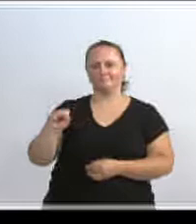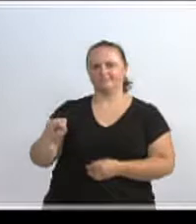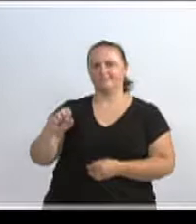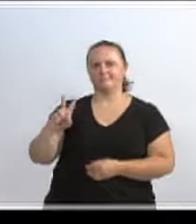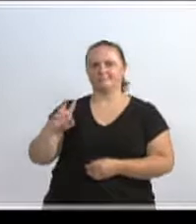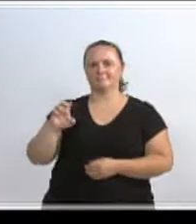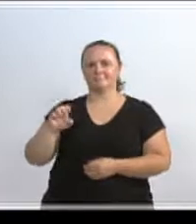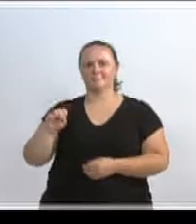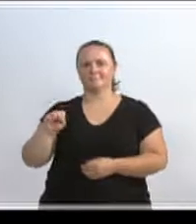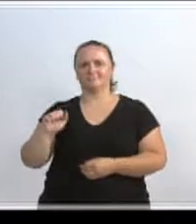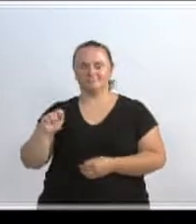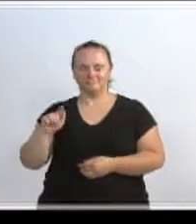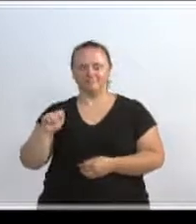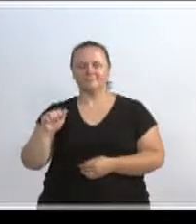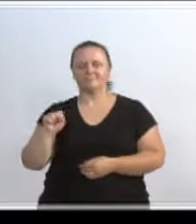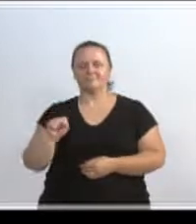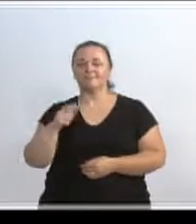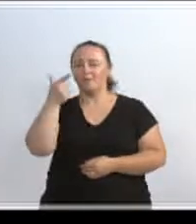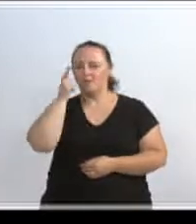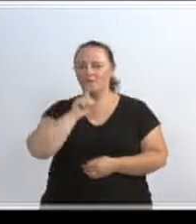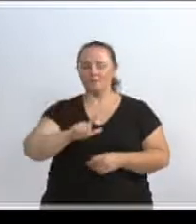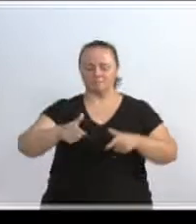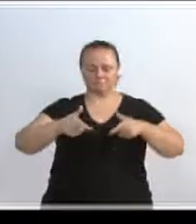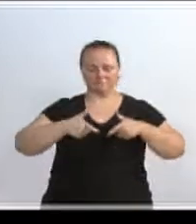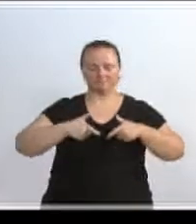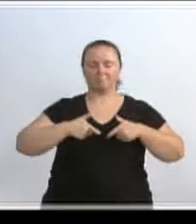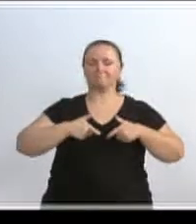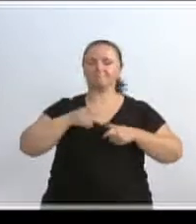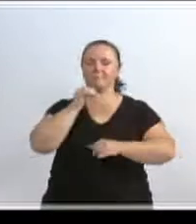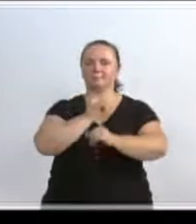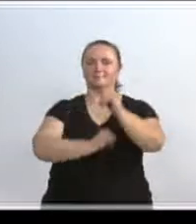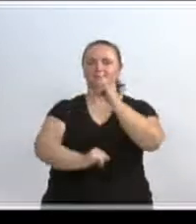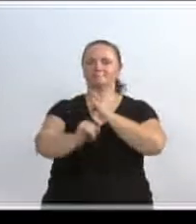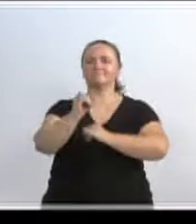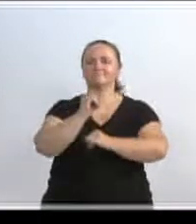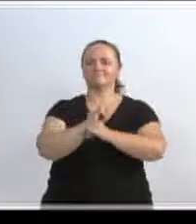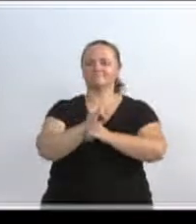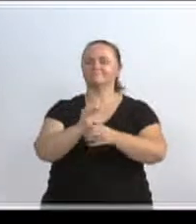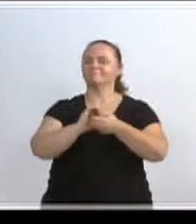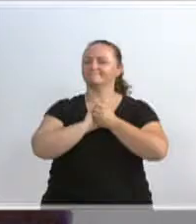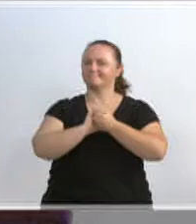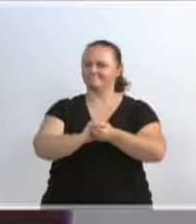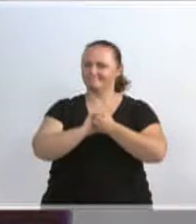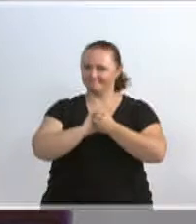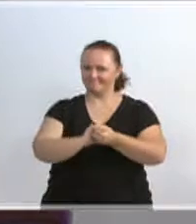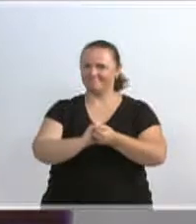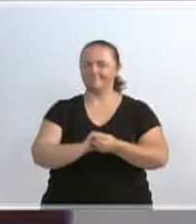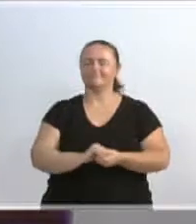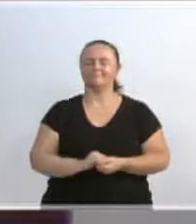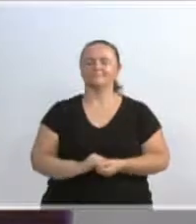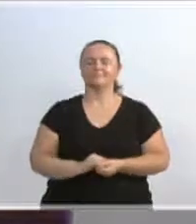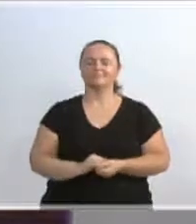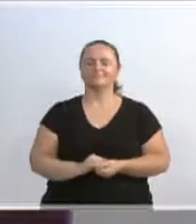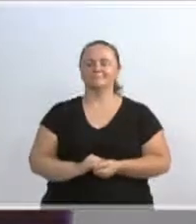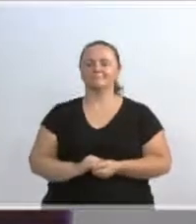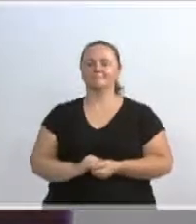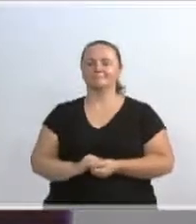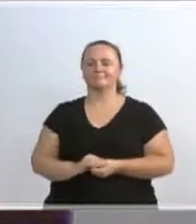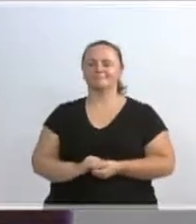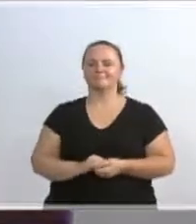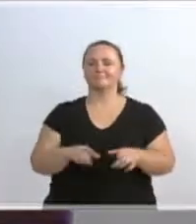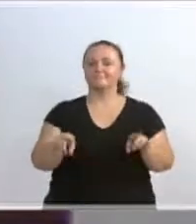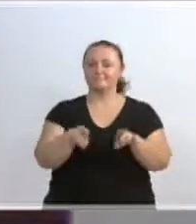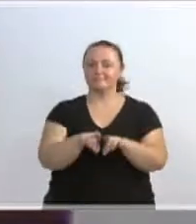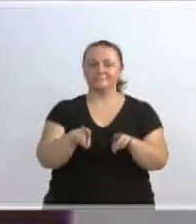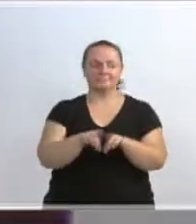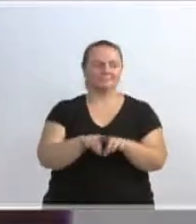medalha internacional. Parabéns a esses atletas aí por ter conquistado essas medalhas. E depois também gostaria